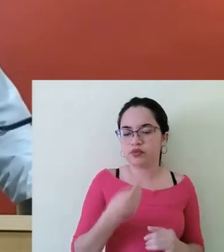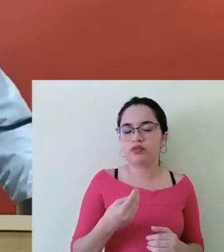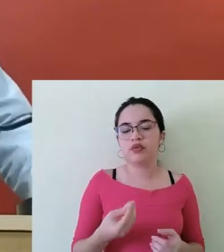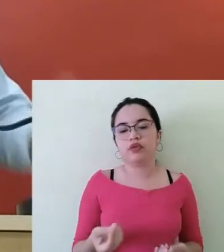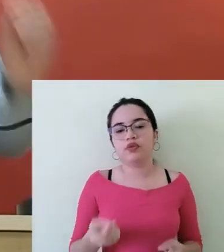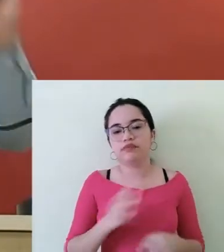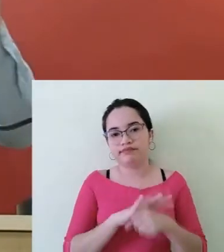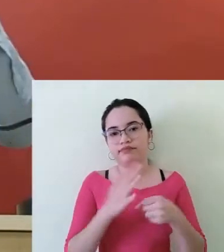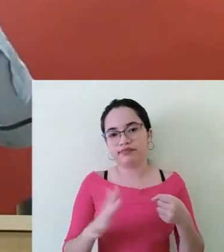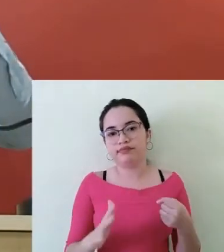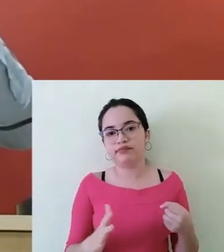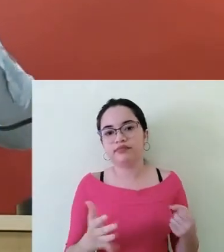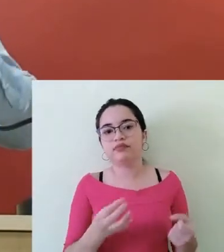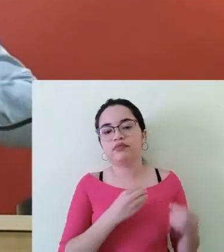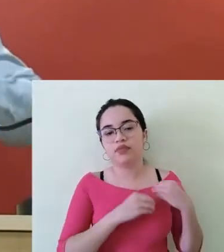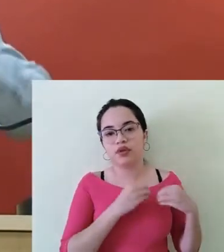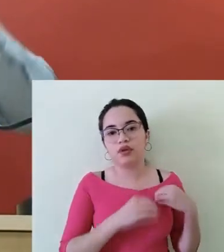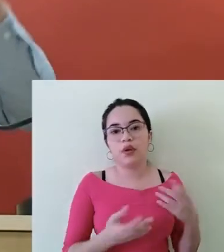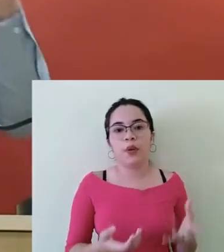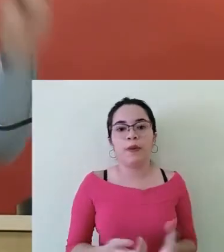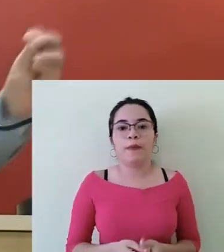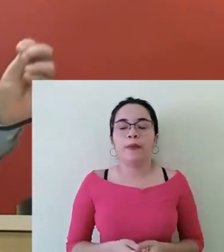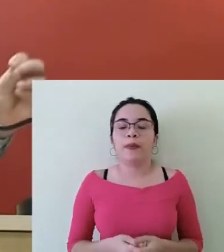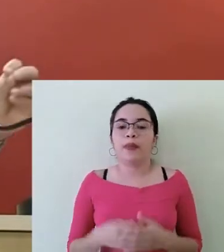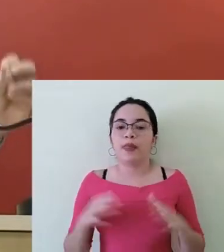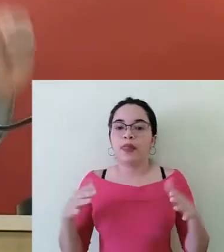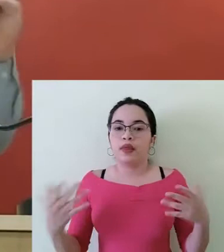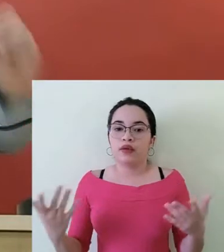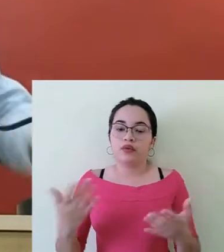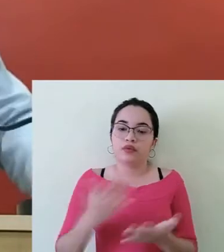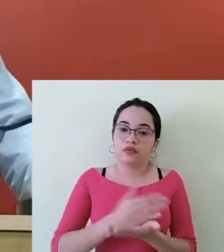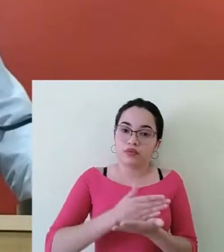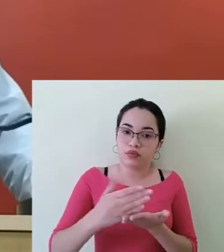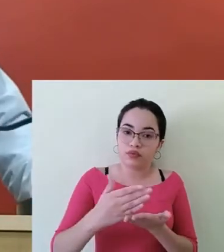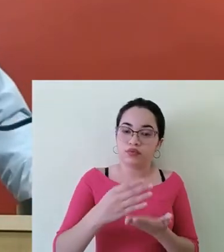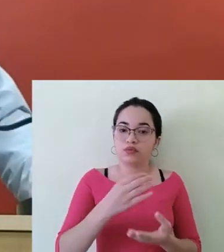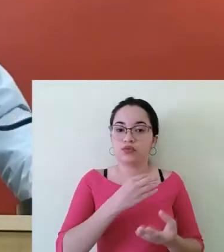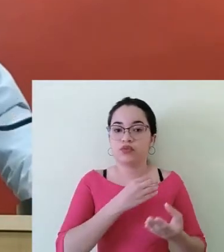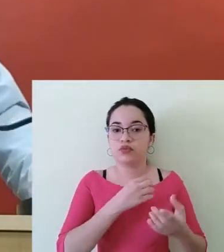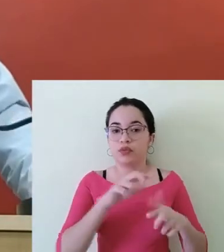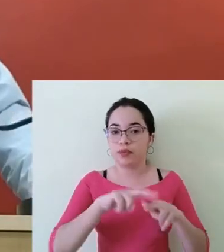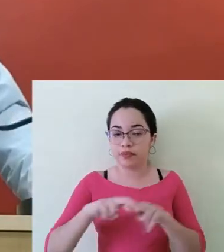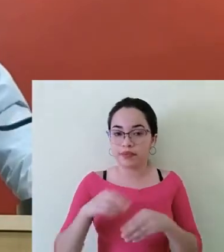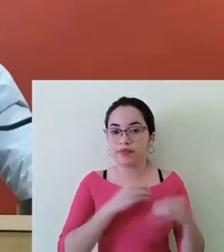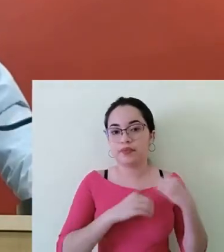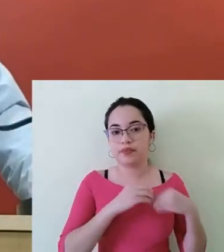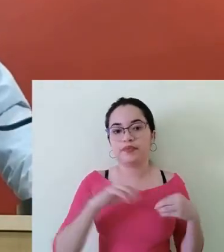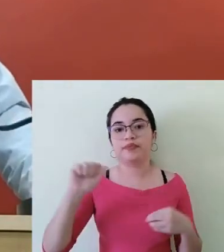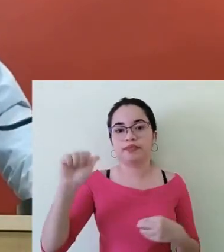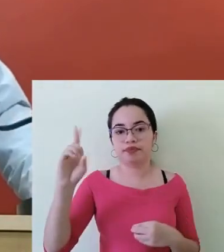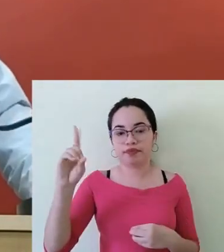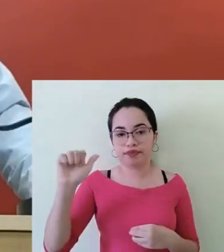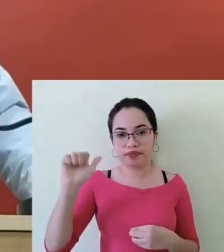contaminados. E isso se deu origem no pecado de